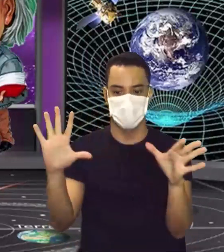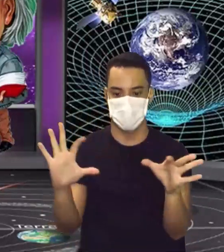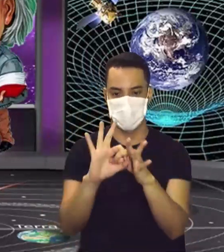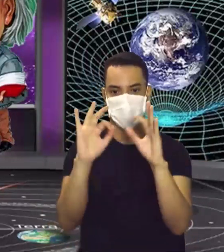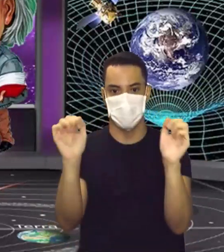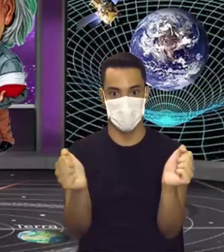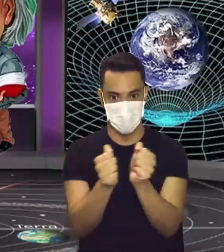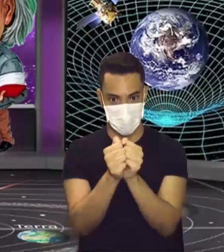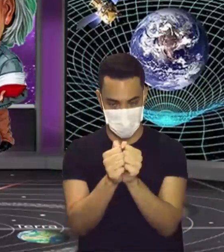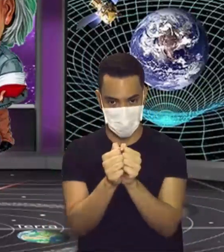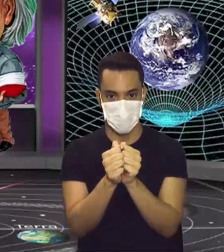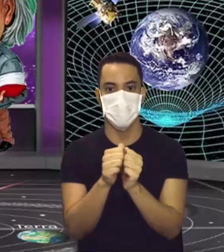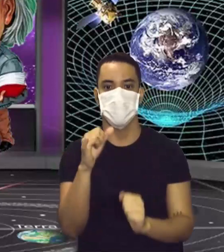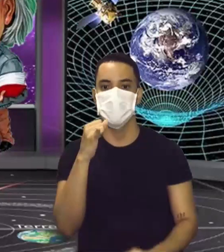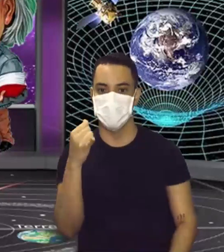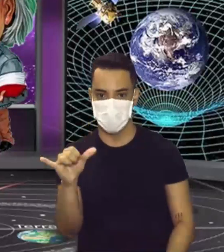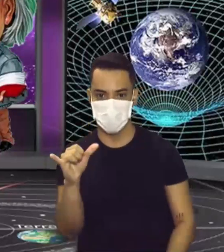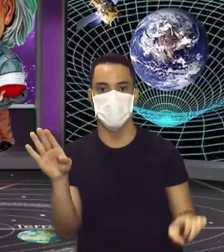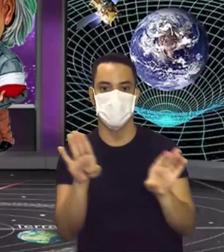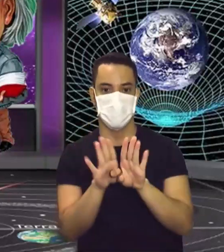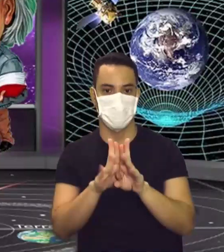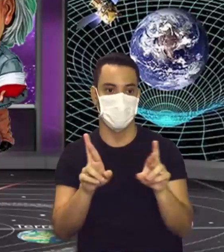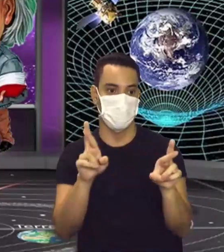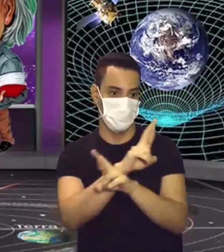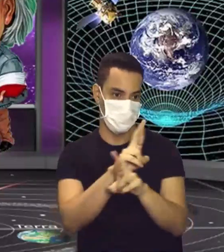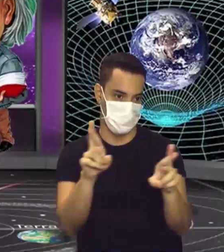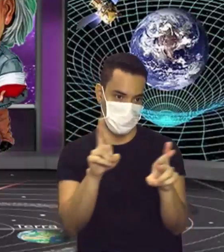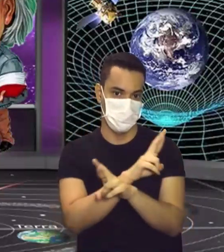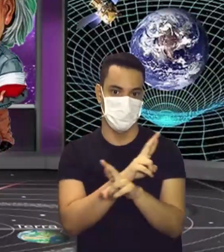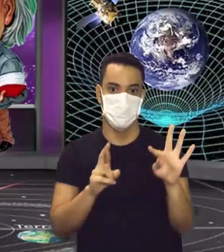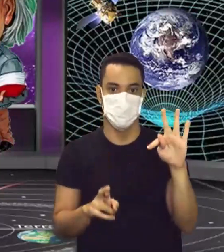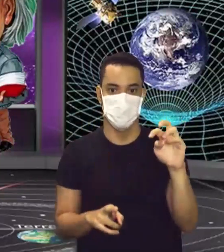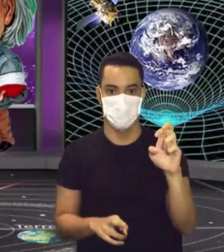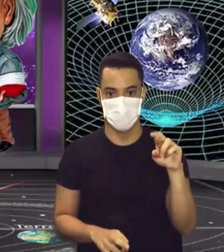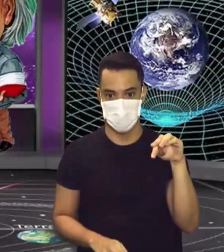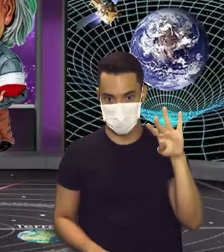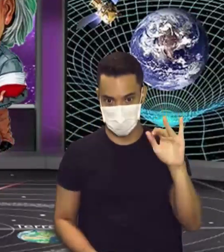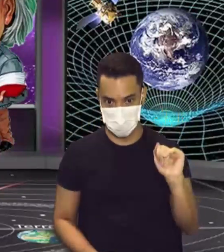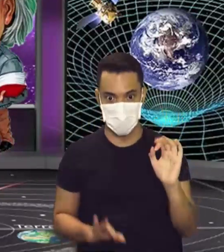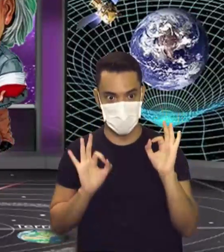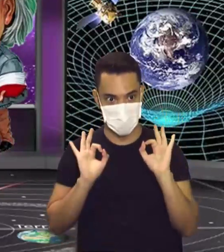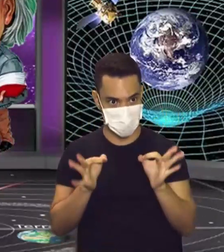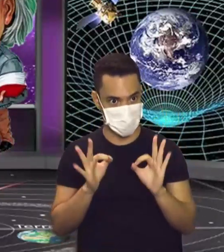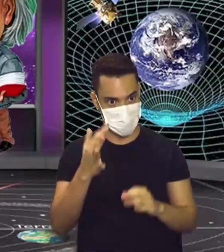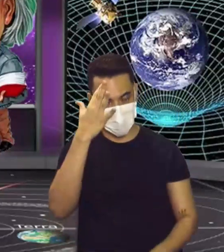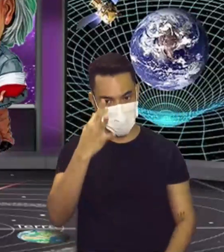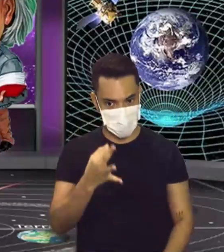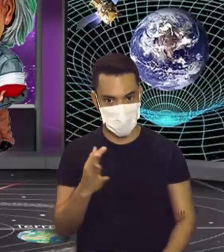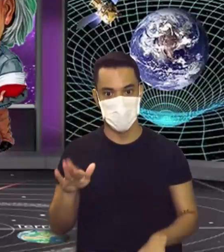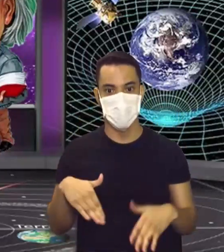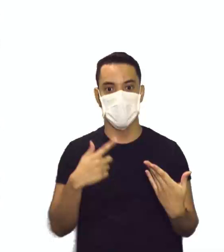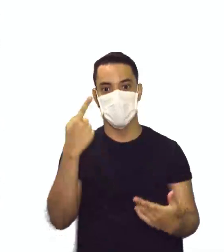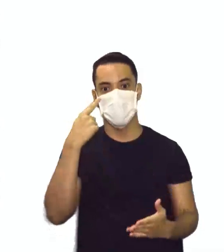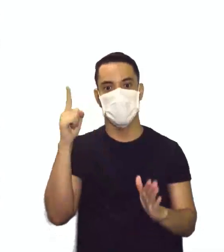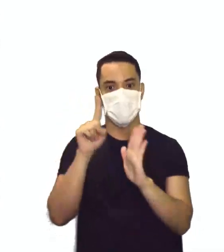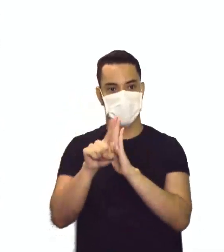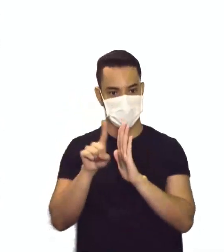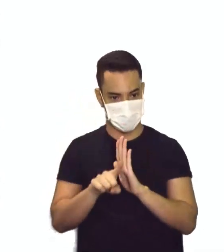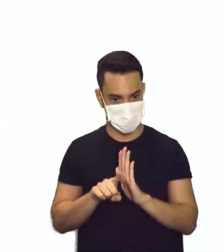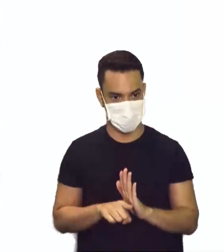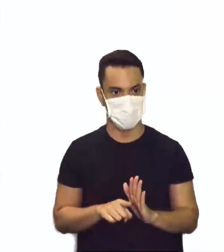condutividade elétrica, também está relacionado à condutividade térmica, entendido isso? Então vamos ver ali as